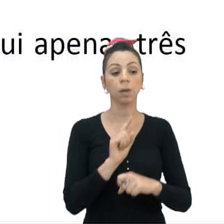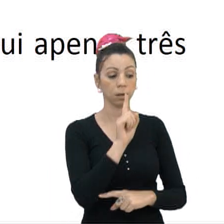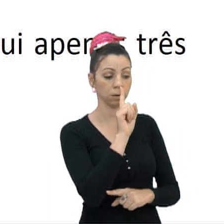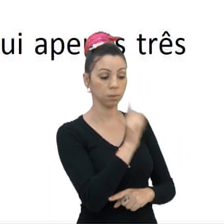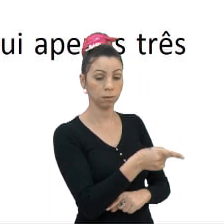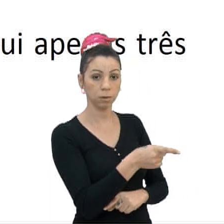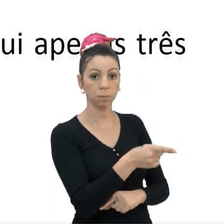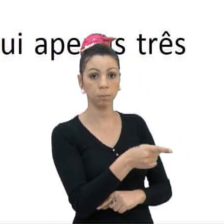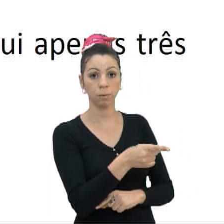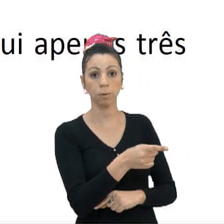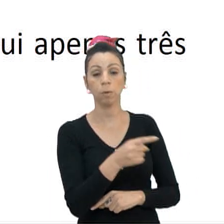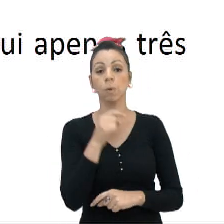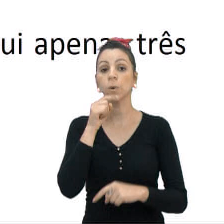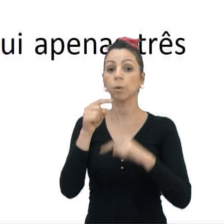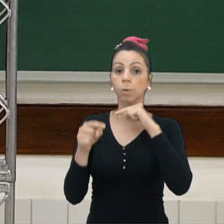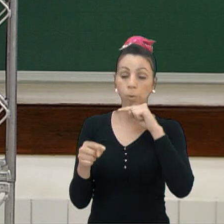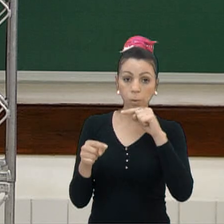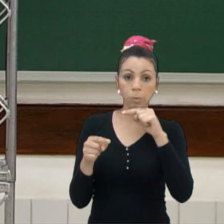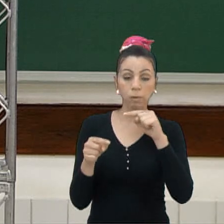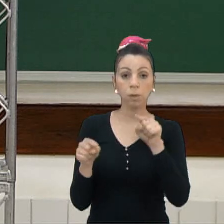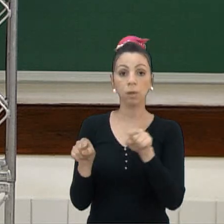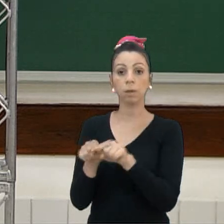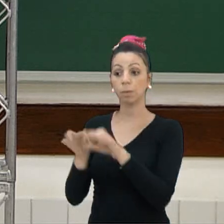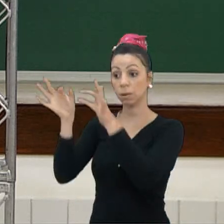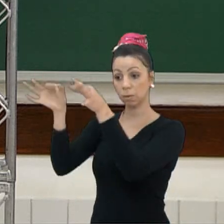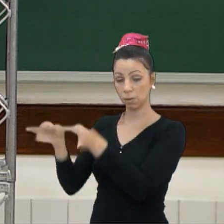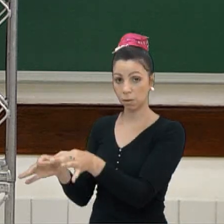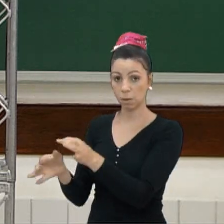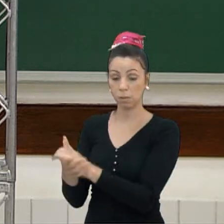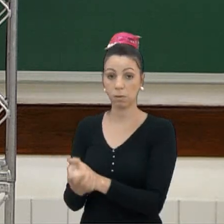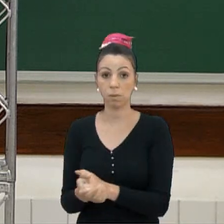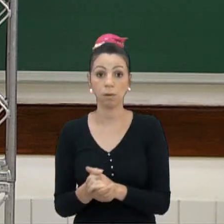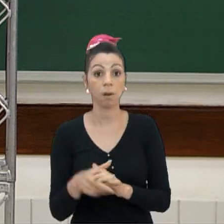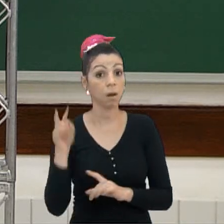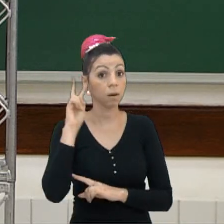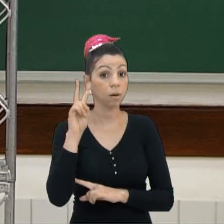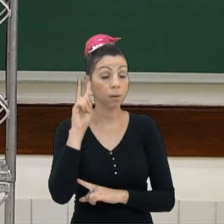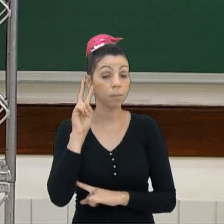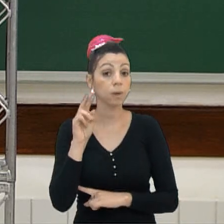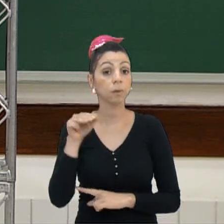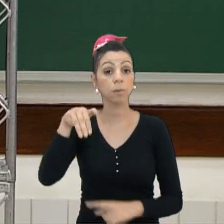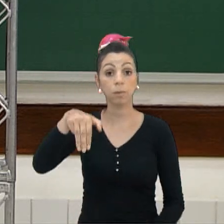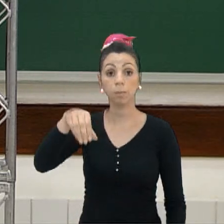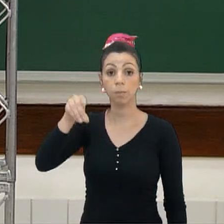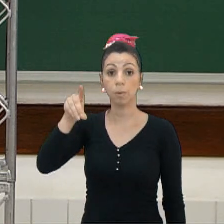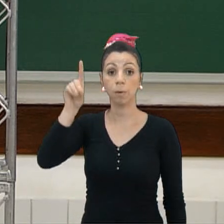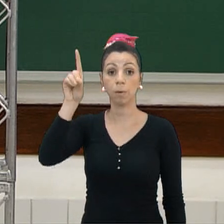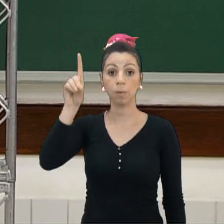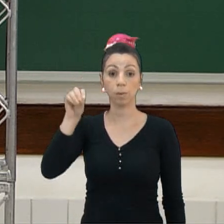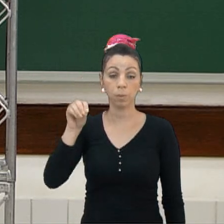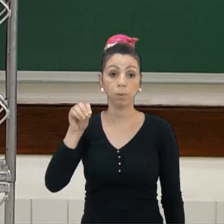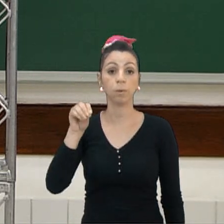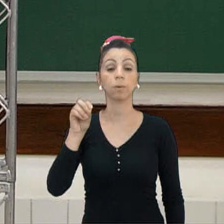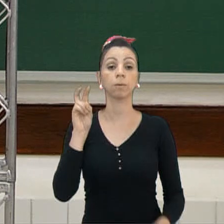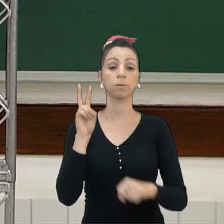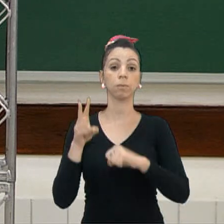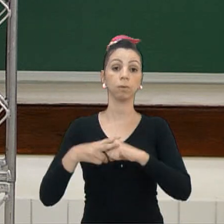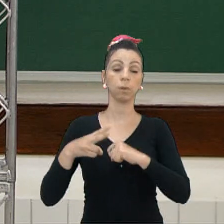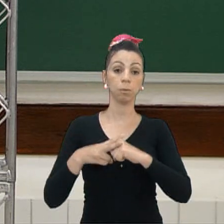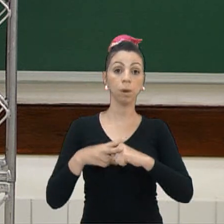e imperativo, lembrando que eu vou conhecer esses modos verbais conforme eu